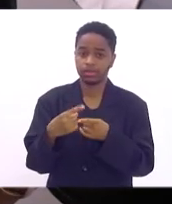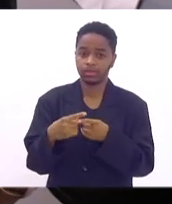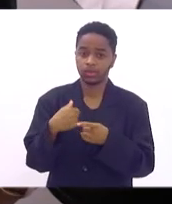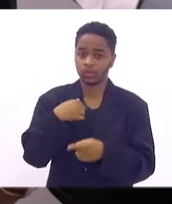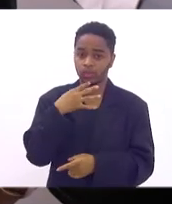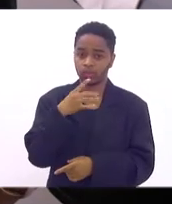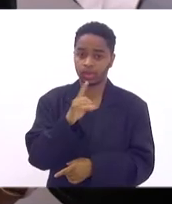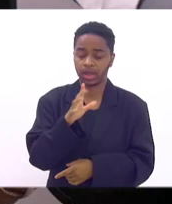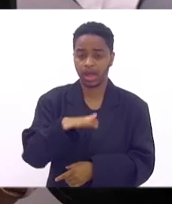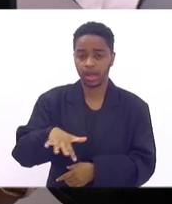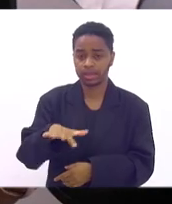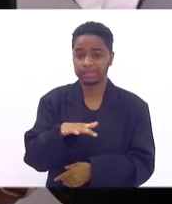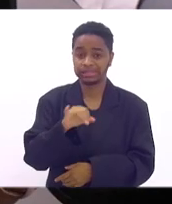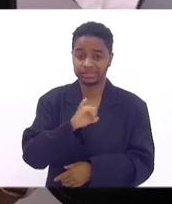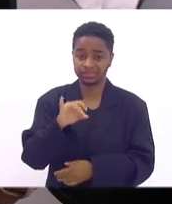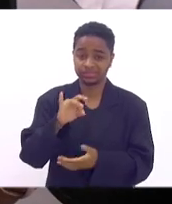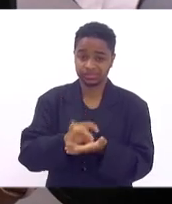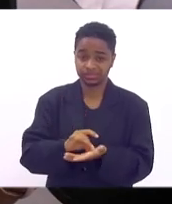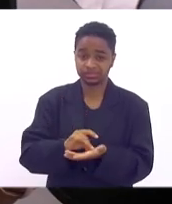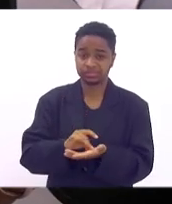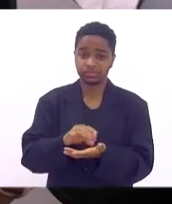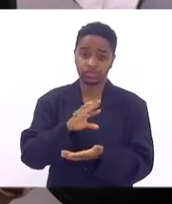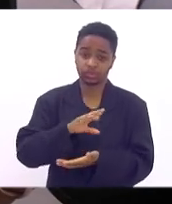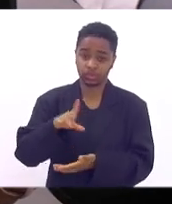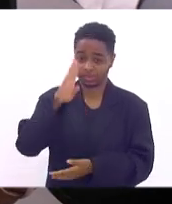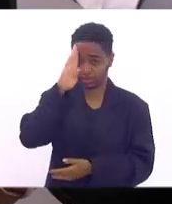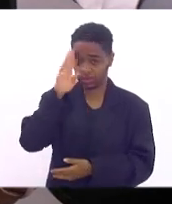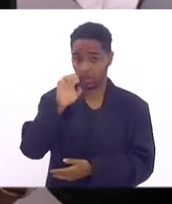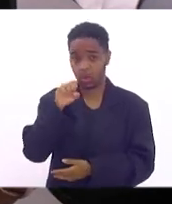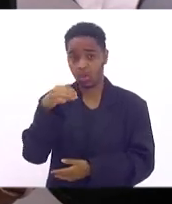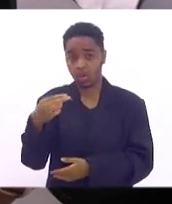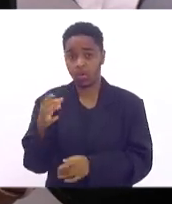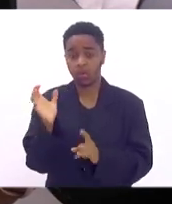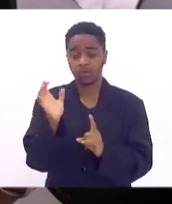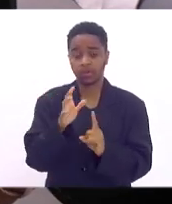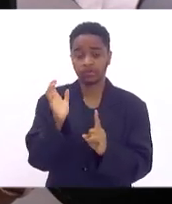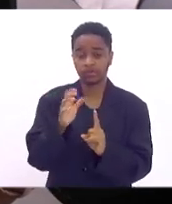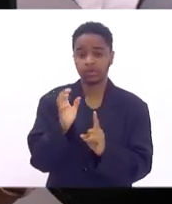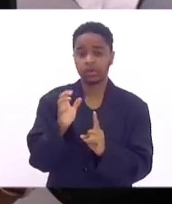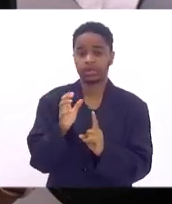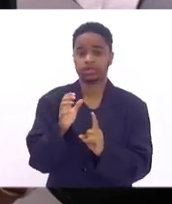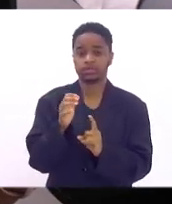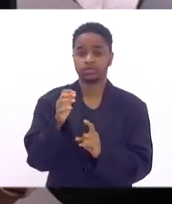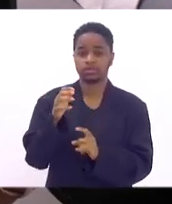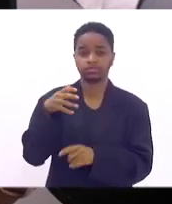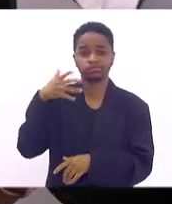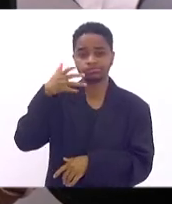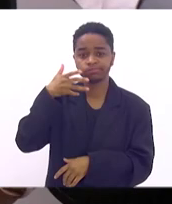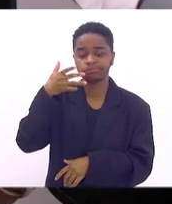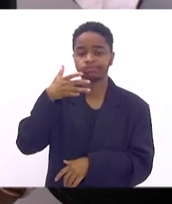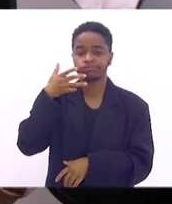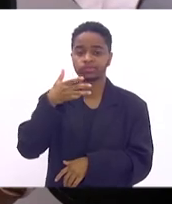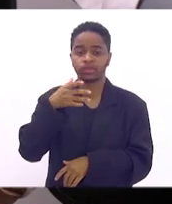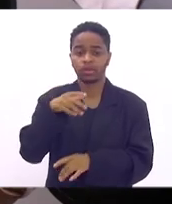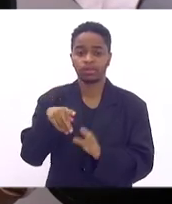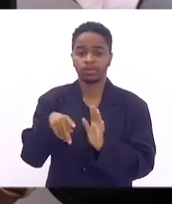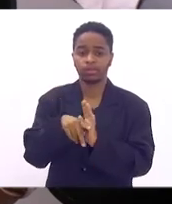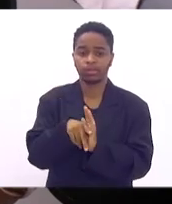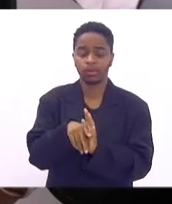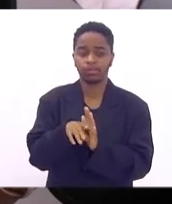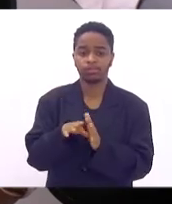seria fundamental, ou se é uma influência de todos os enlatados americanos, né,